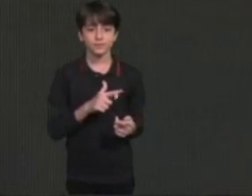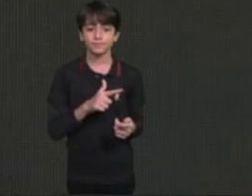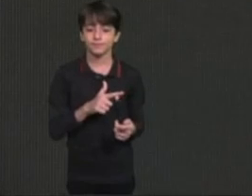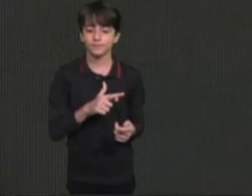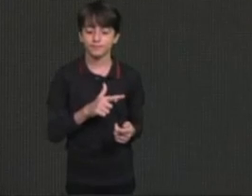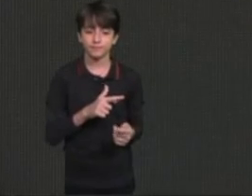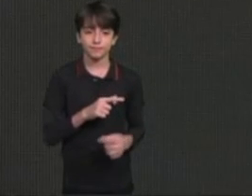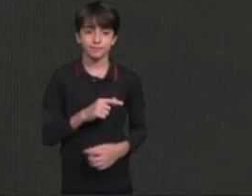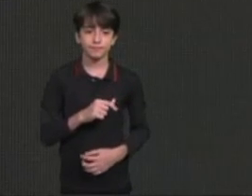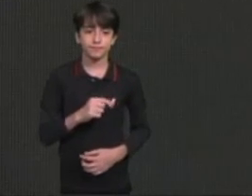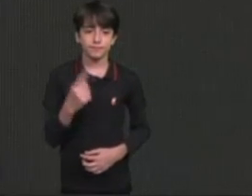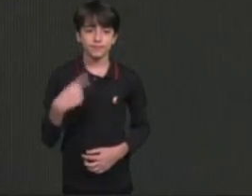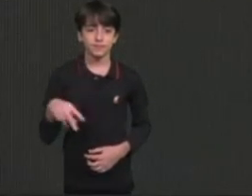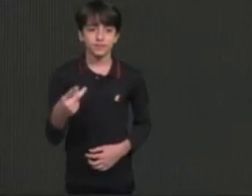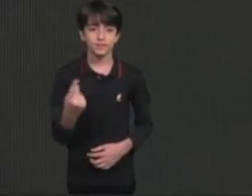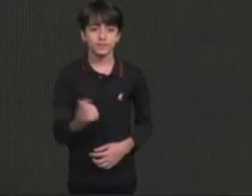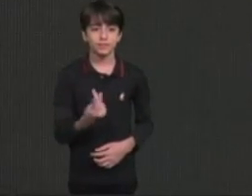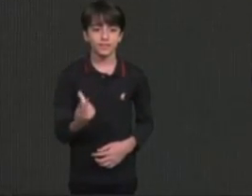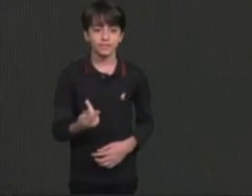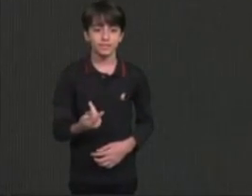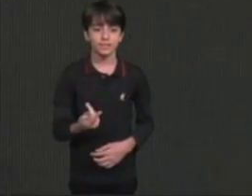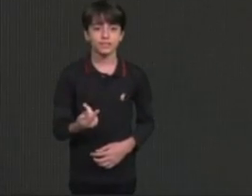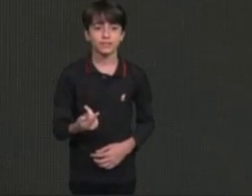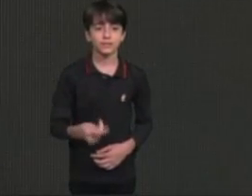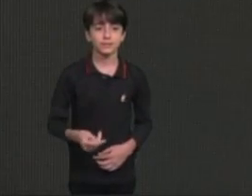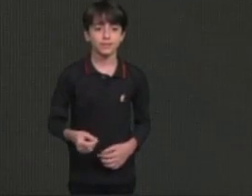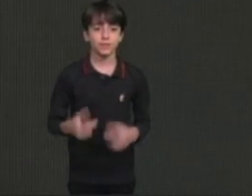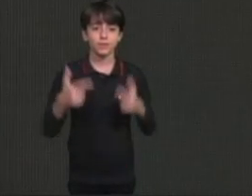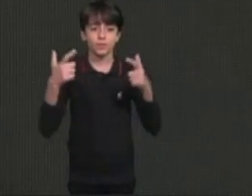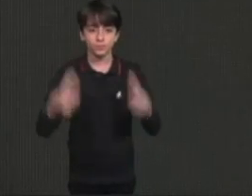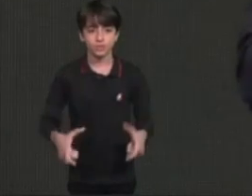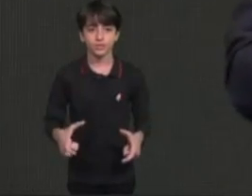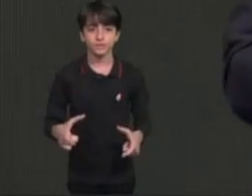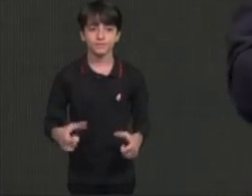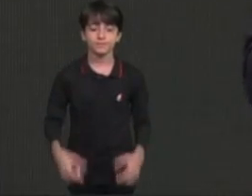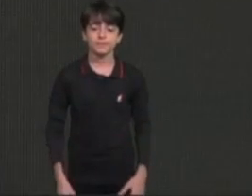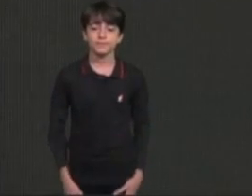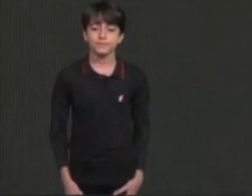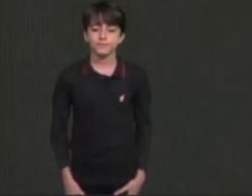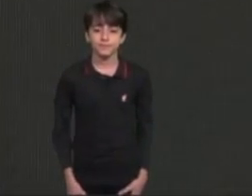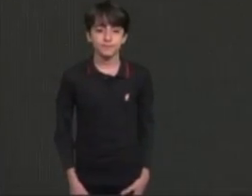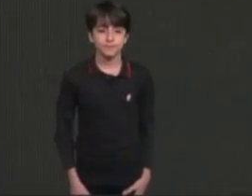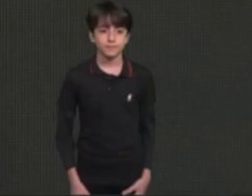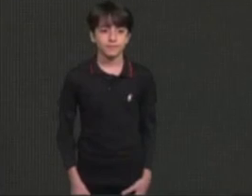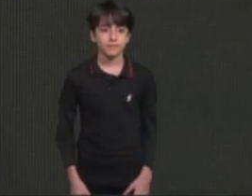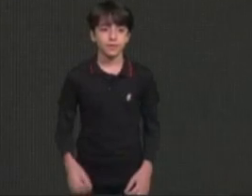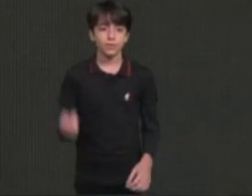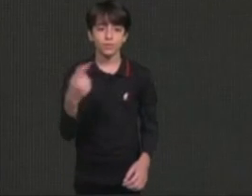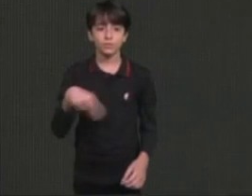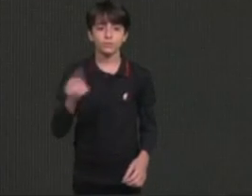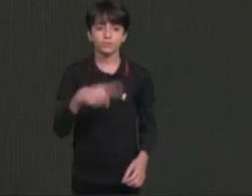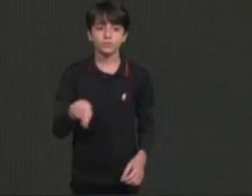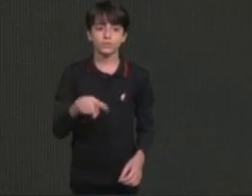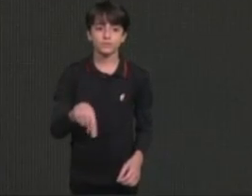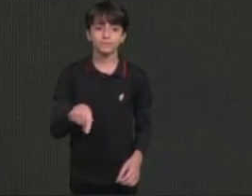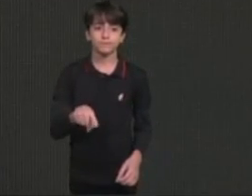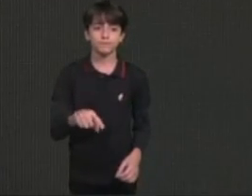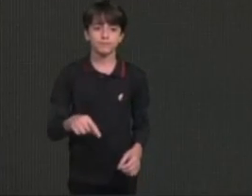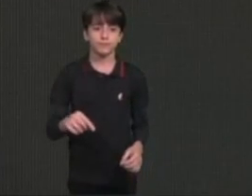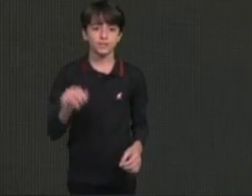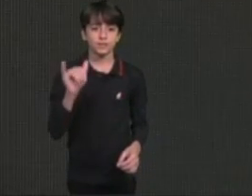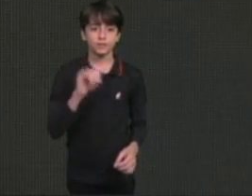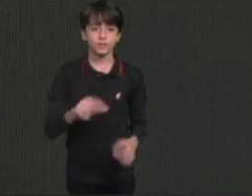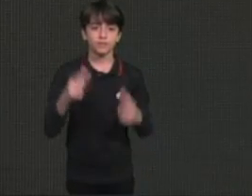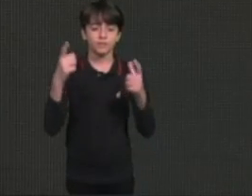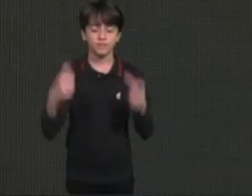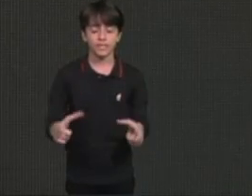que você vai passar sua eternidade até onde você vai até onde você vai eu